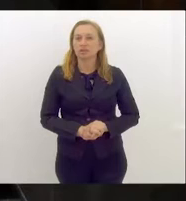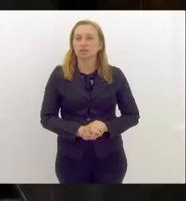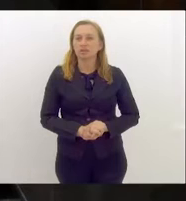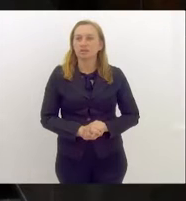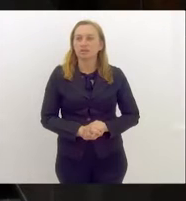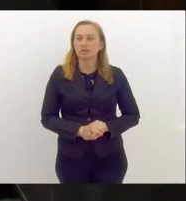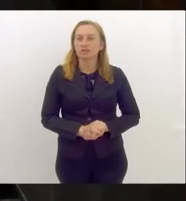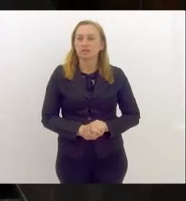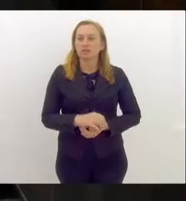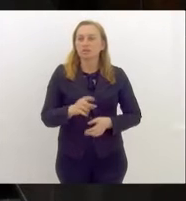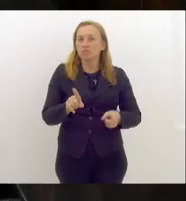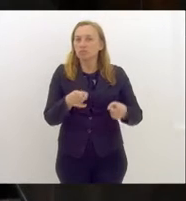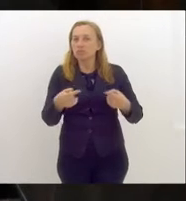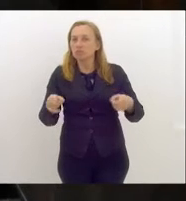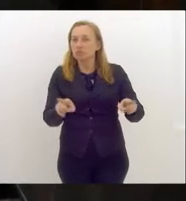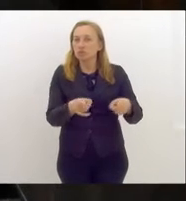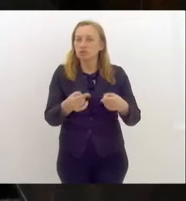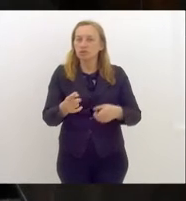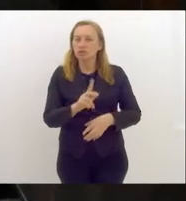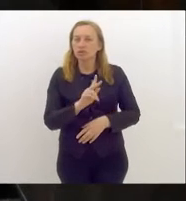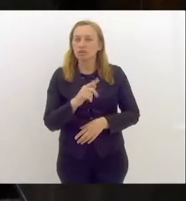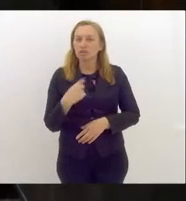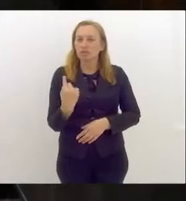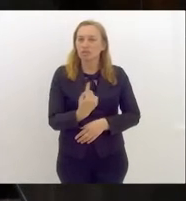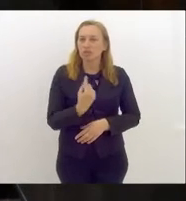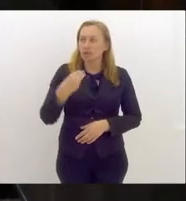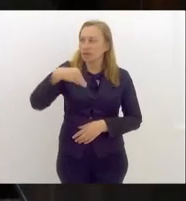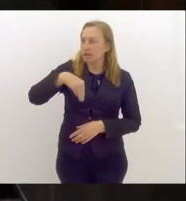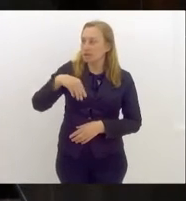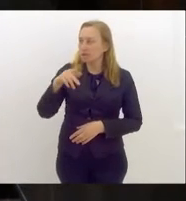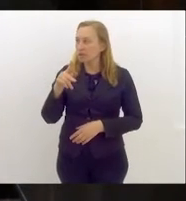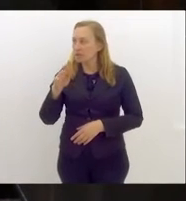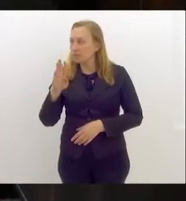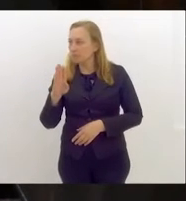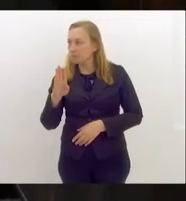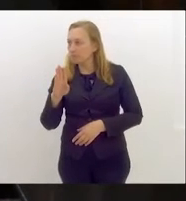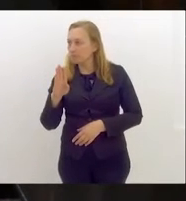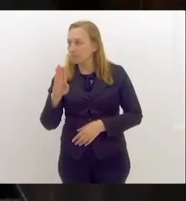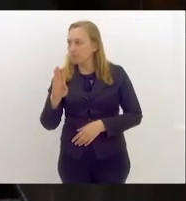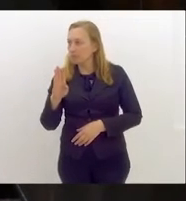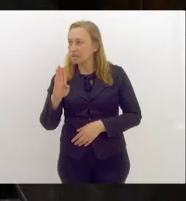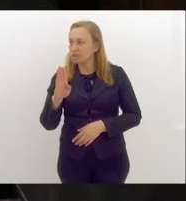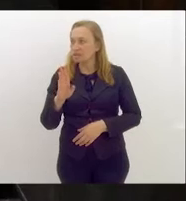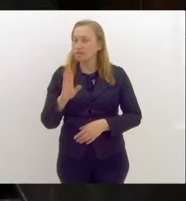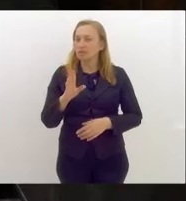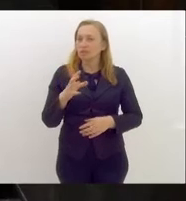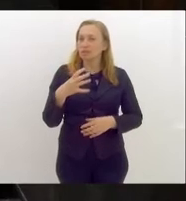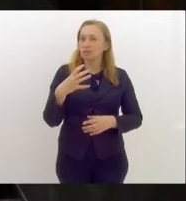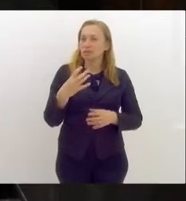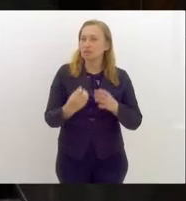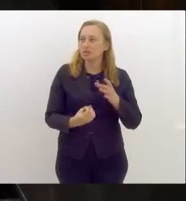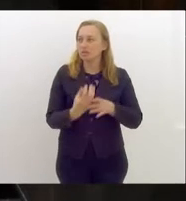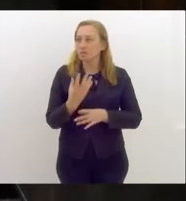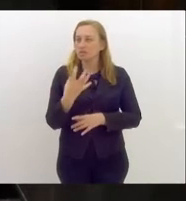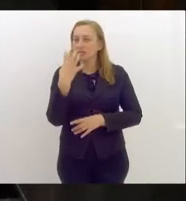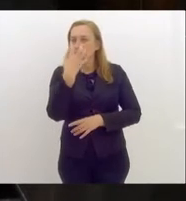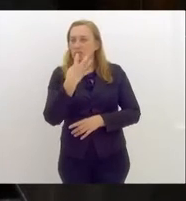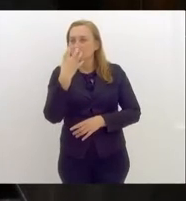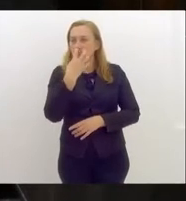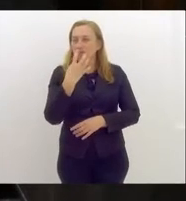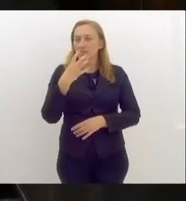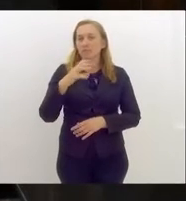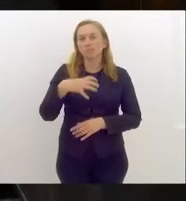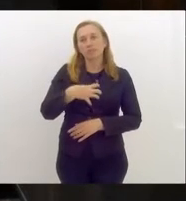as músicas da nossa mbp desses compositores baianos